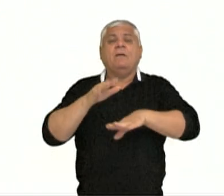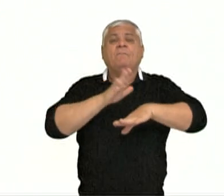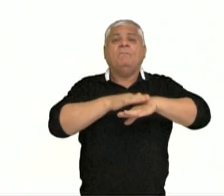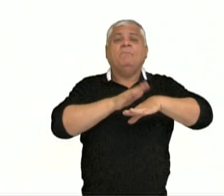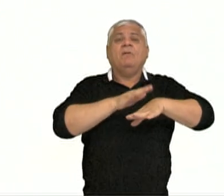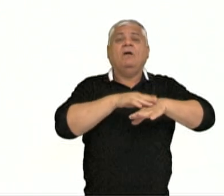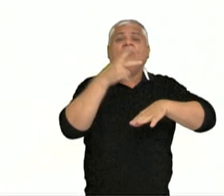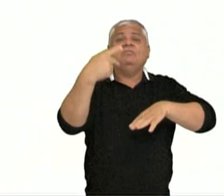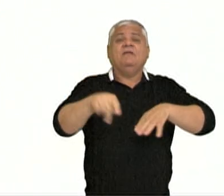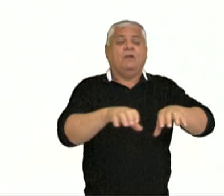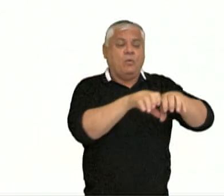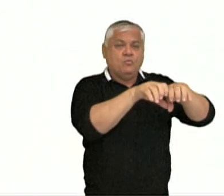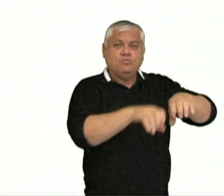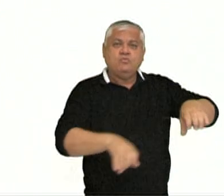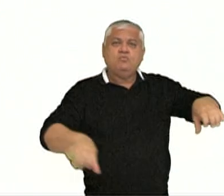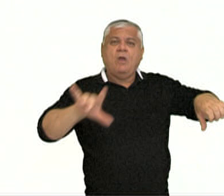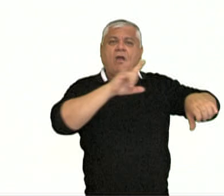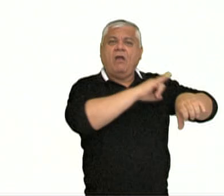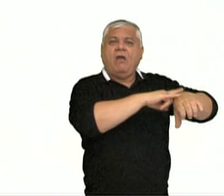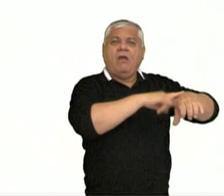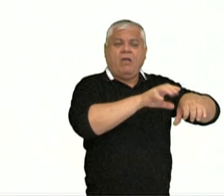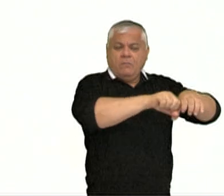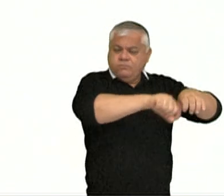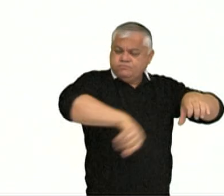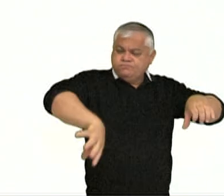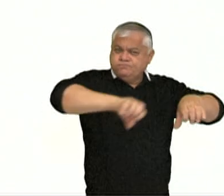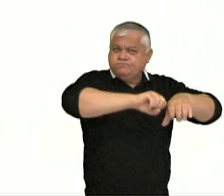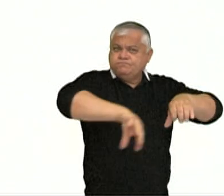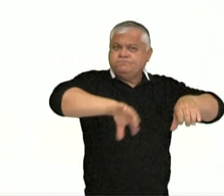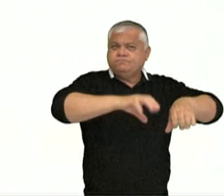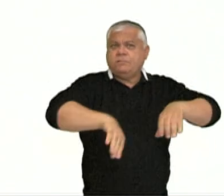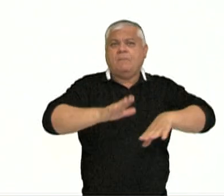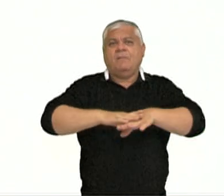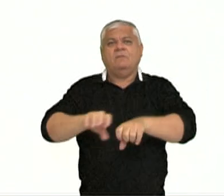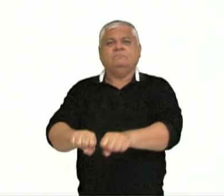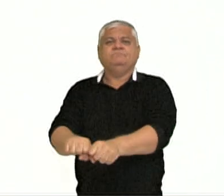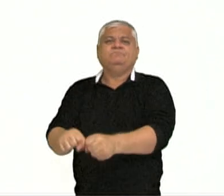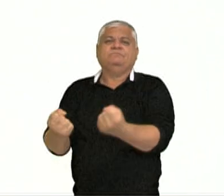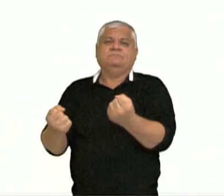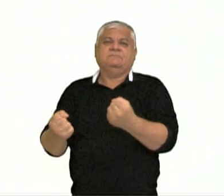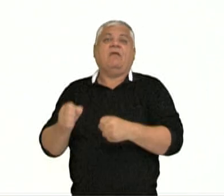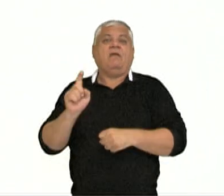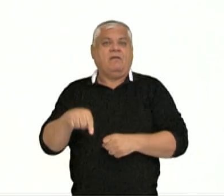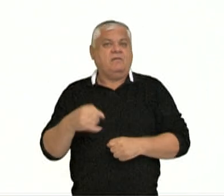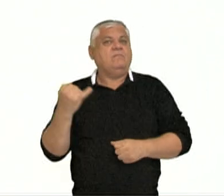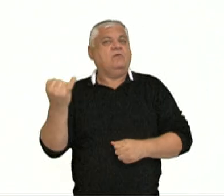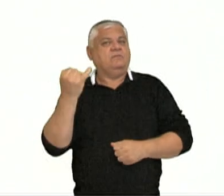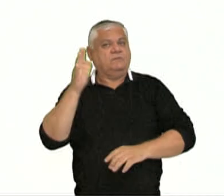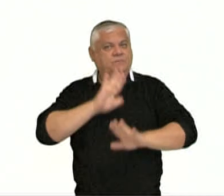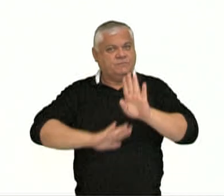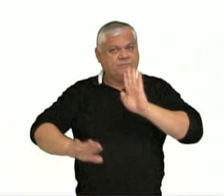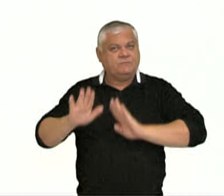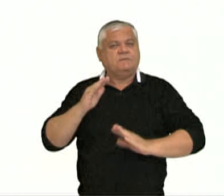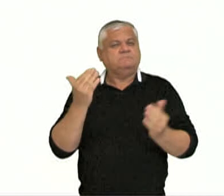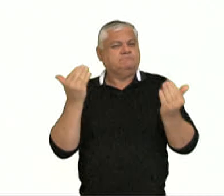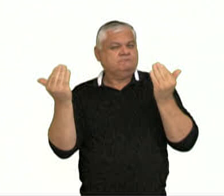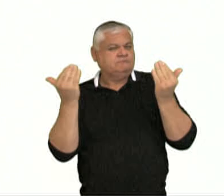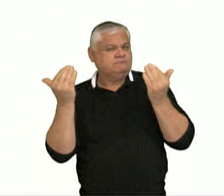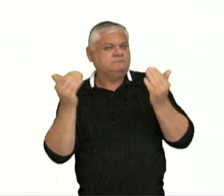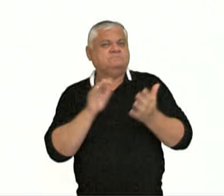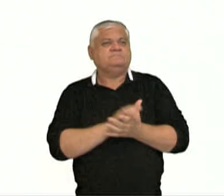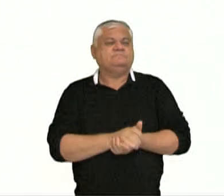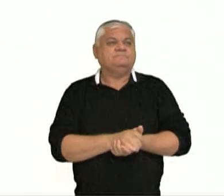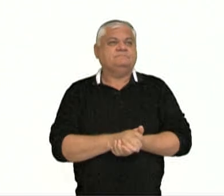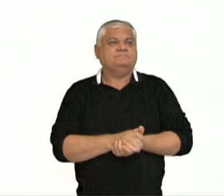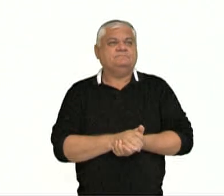o esgoto naquela água e contaminou ou poluiu aquela água. Então é extremamente importante analisar essa questão ali da poluição das